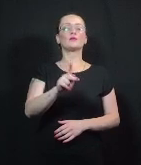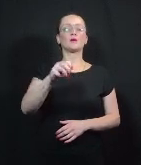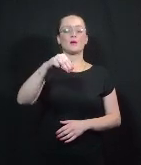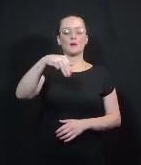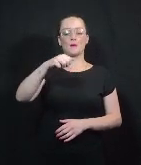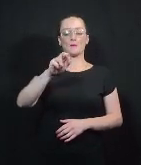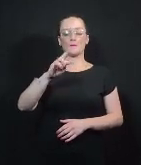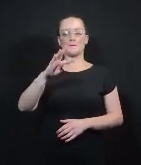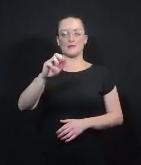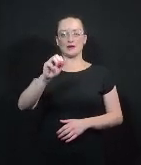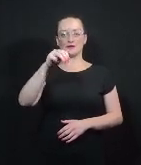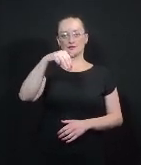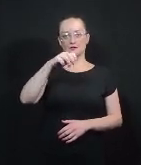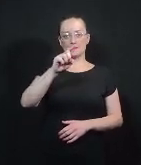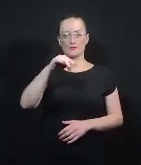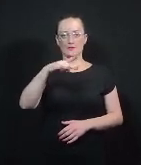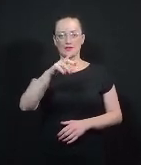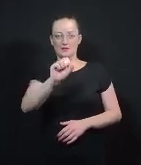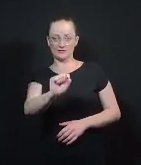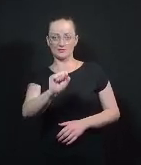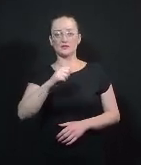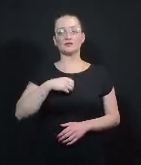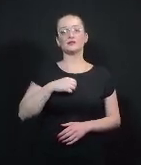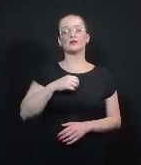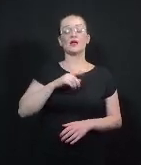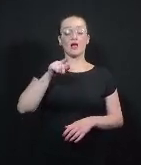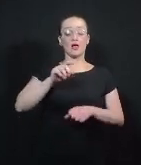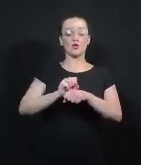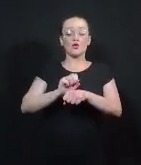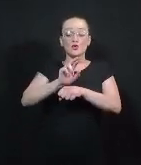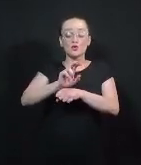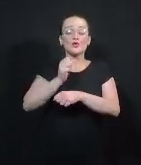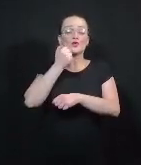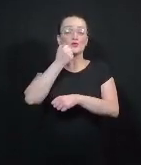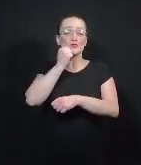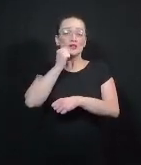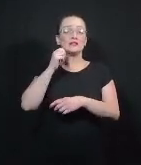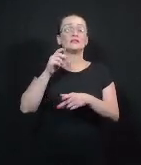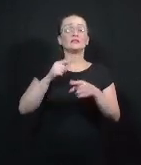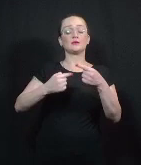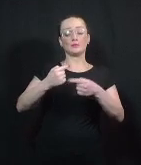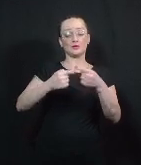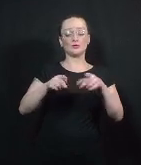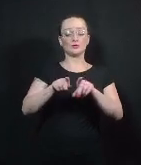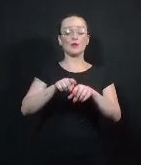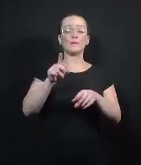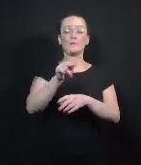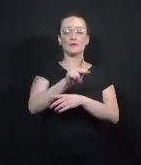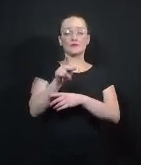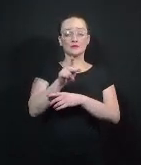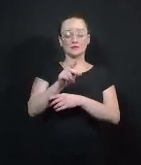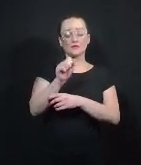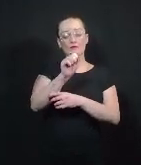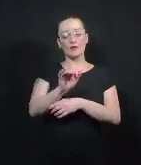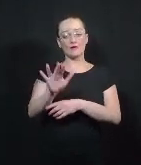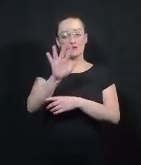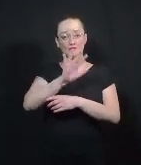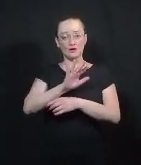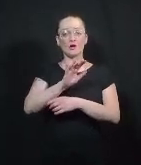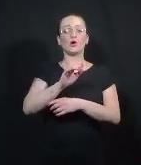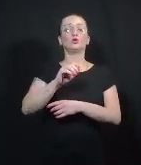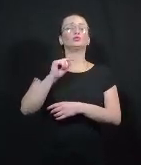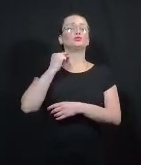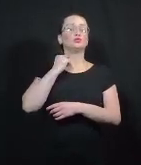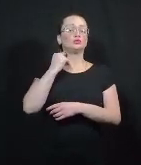da Rocha, que ela é doutora em ciência política, professora da Universidade Federal de Juiz de Fora e atualmente coordena o Núcleo de